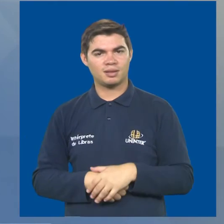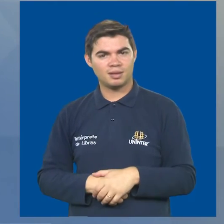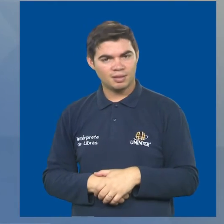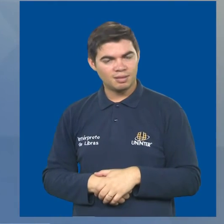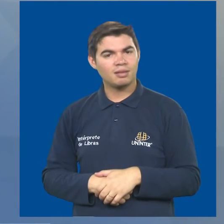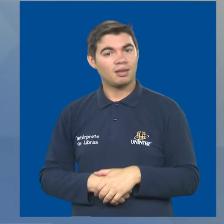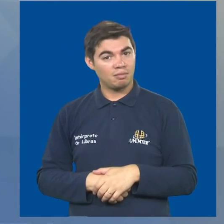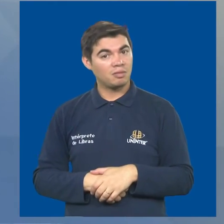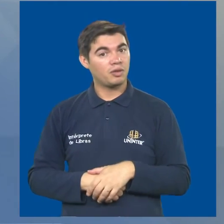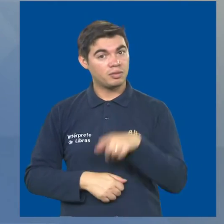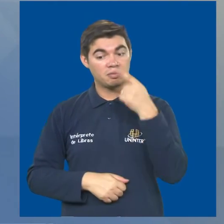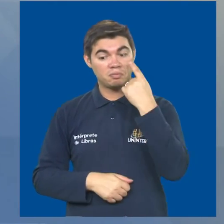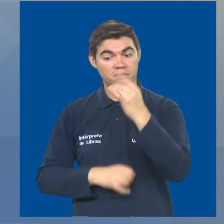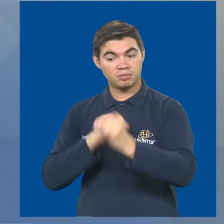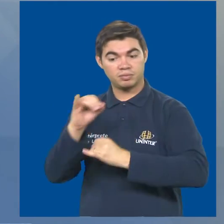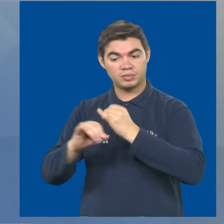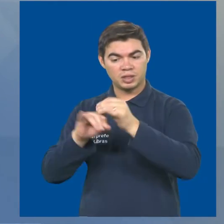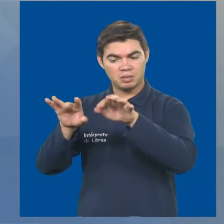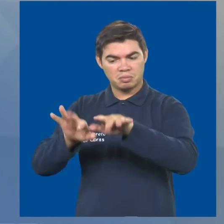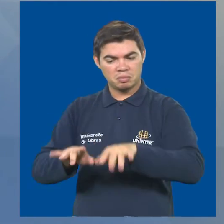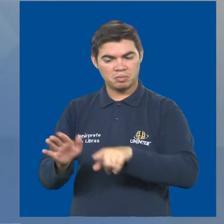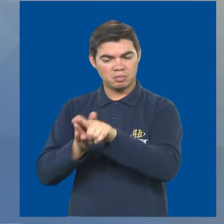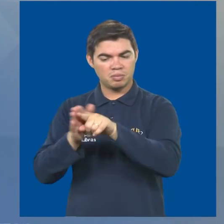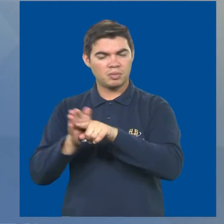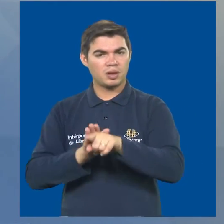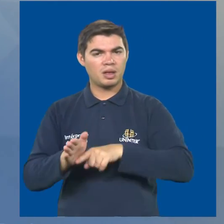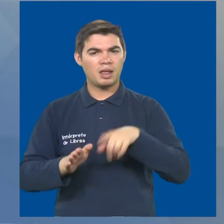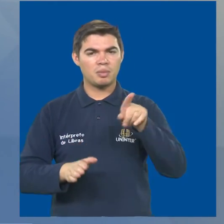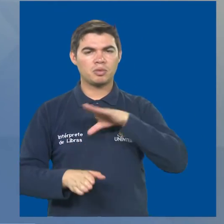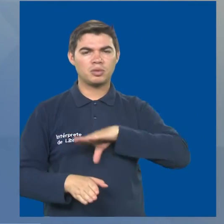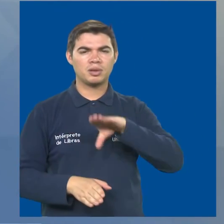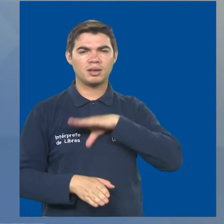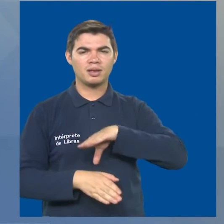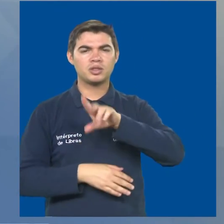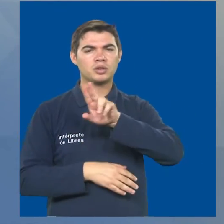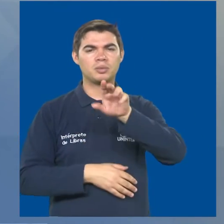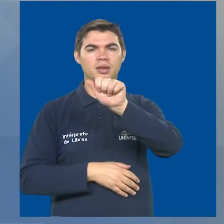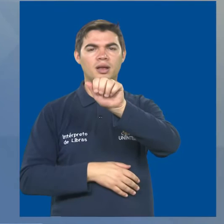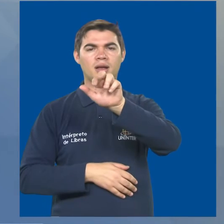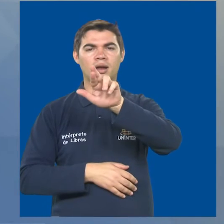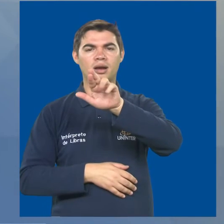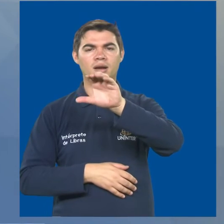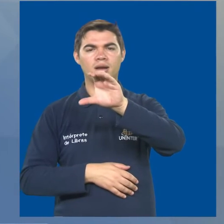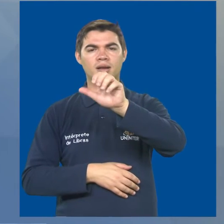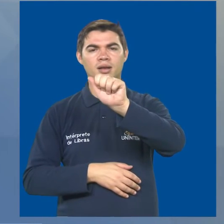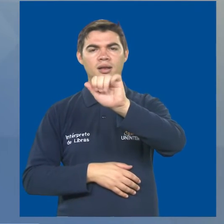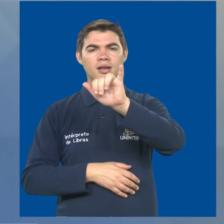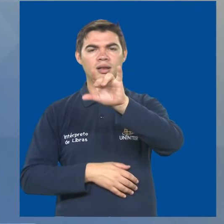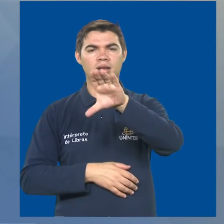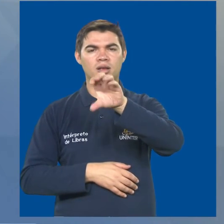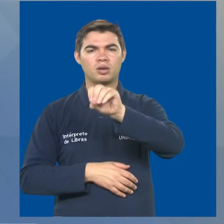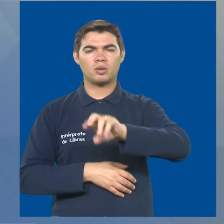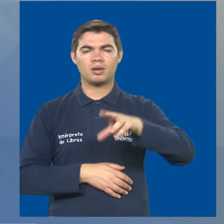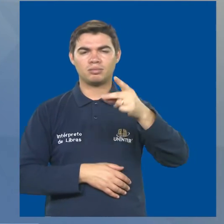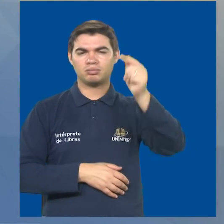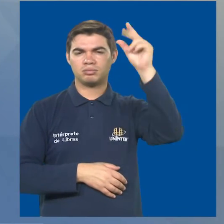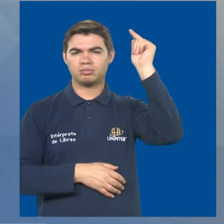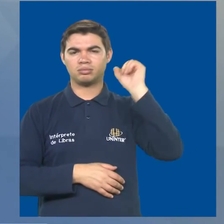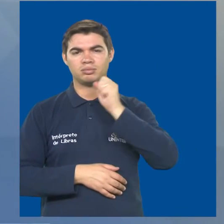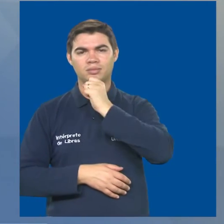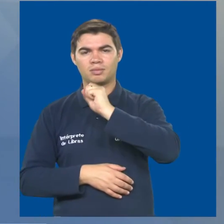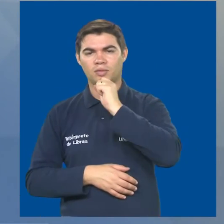digamos assim no português arcaico então dê uma olhada lá pegue o dicionário de antônio moraes